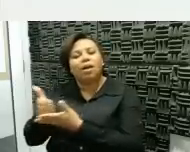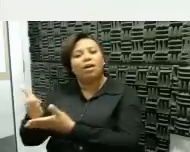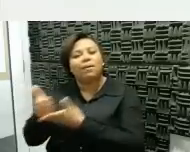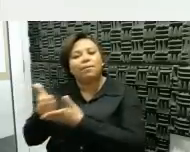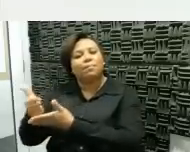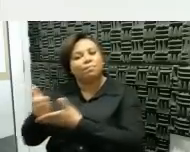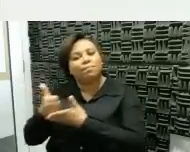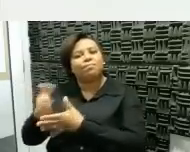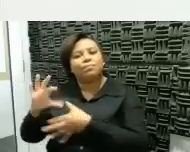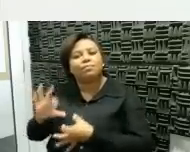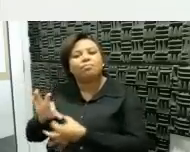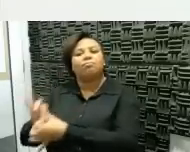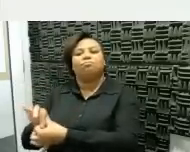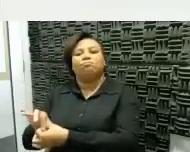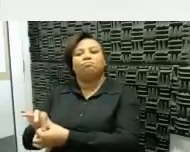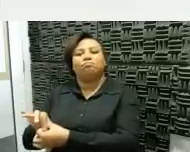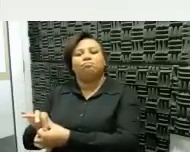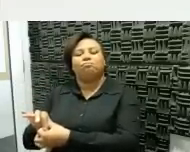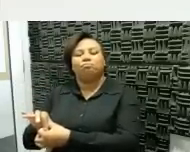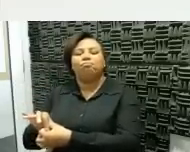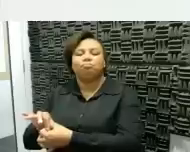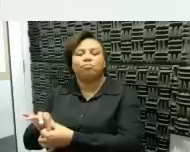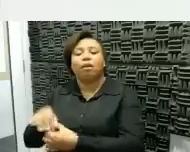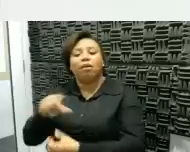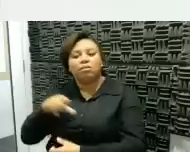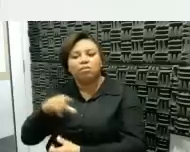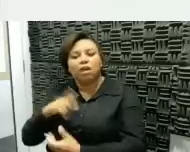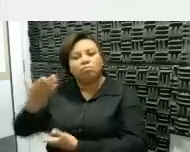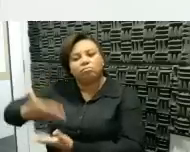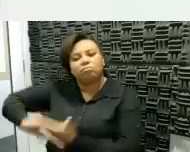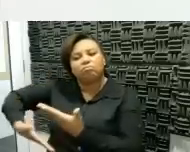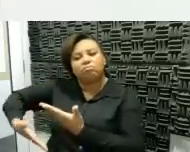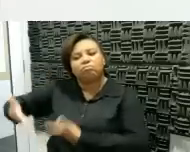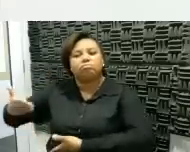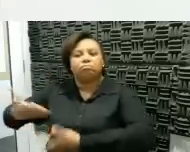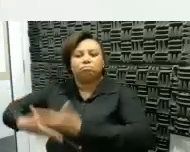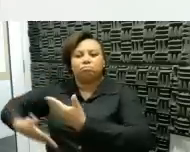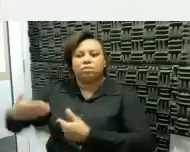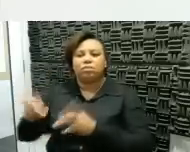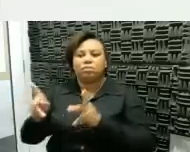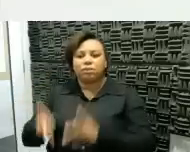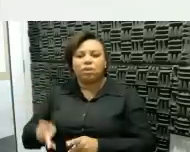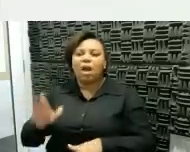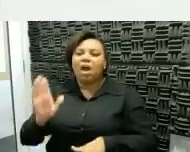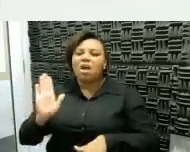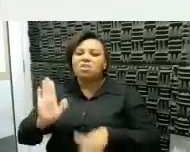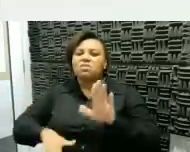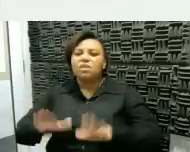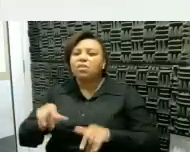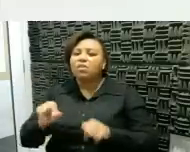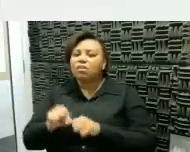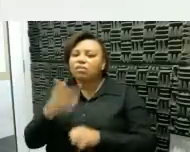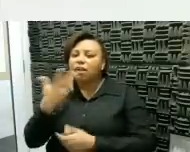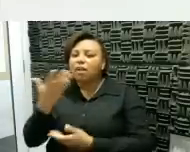pessoa ela tá numa interrelação com essa pessoa muitas vezes o que a gente fala de uma interrelação de de uma relação